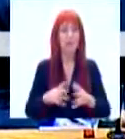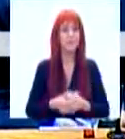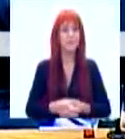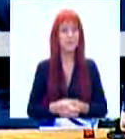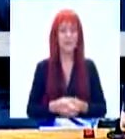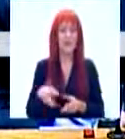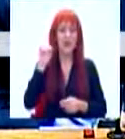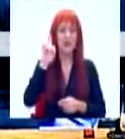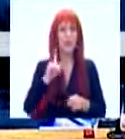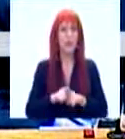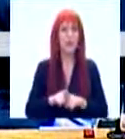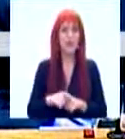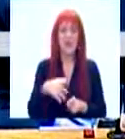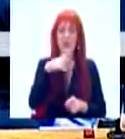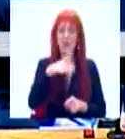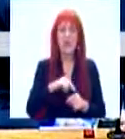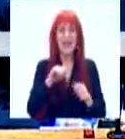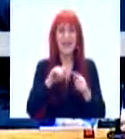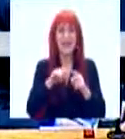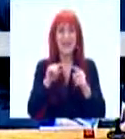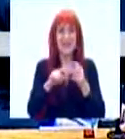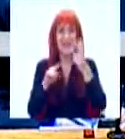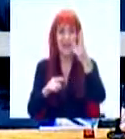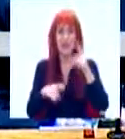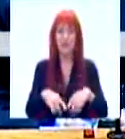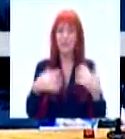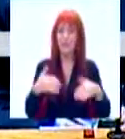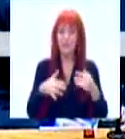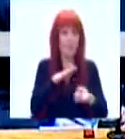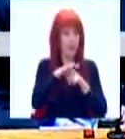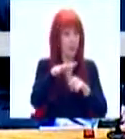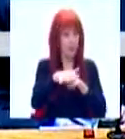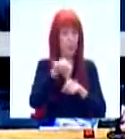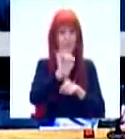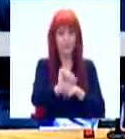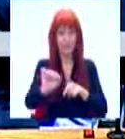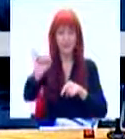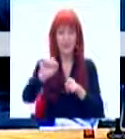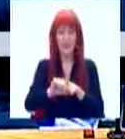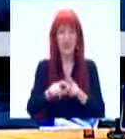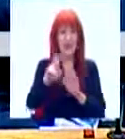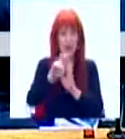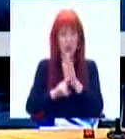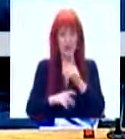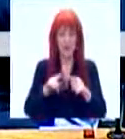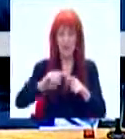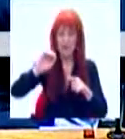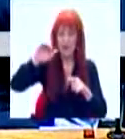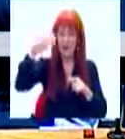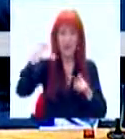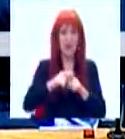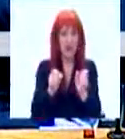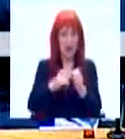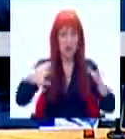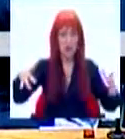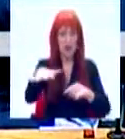a importância de referir três aspectos críticos no impacto desta regulação. Primeiro,